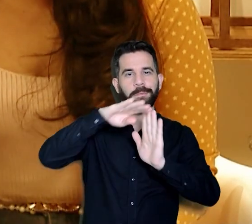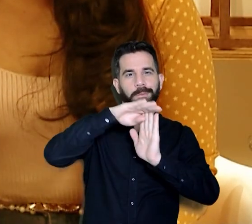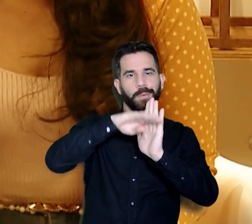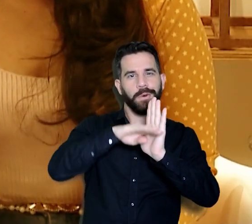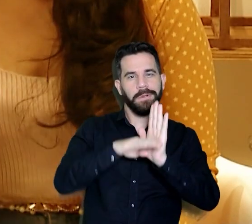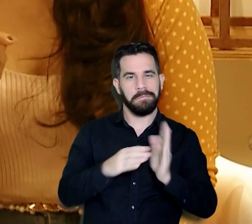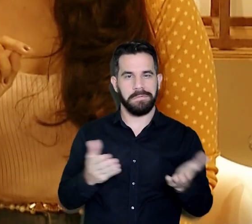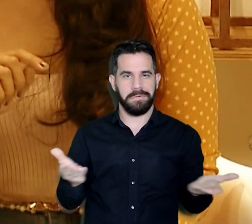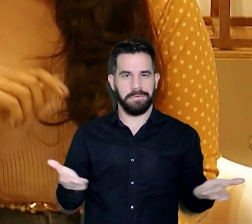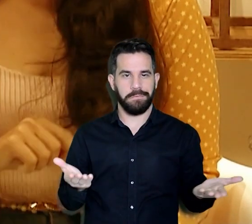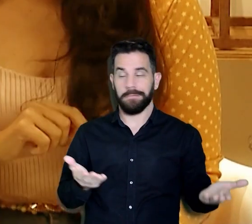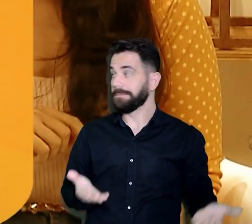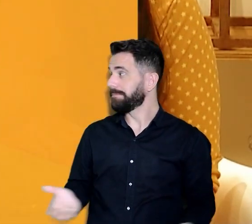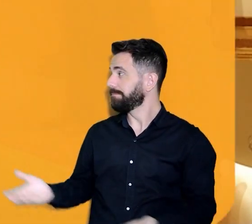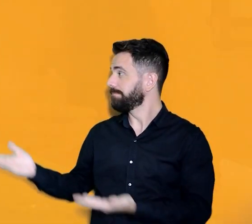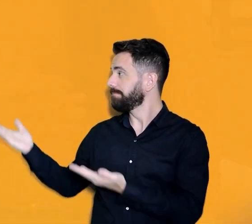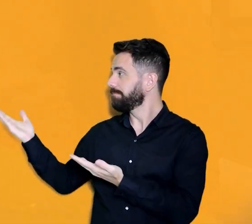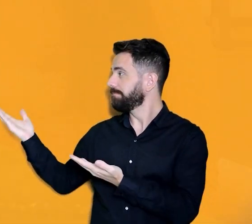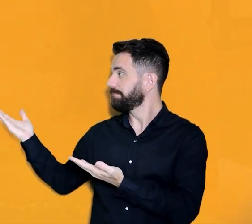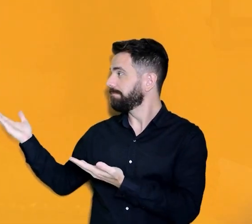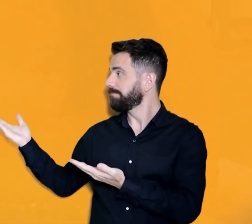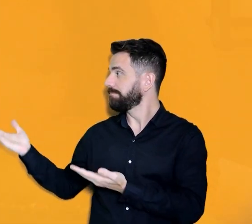A seguir,